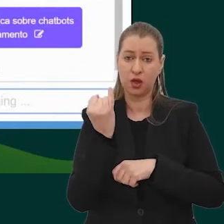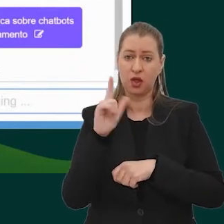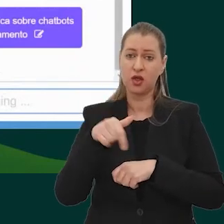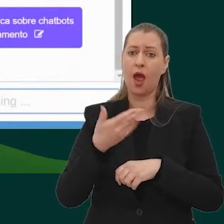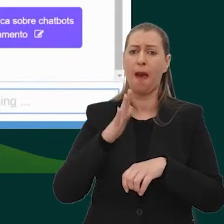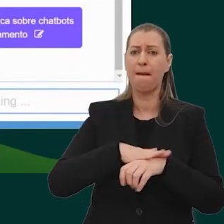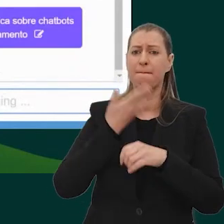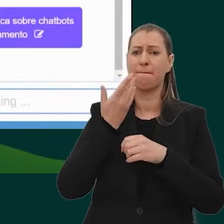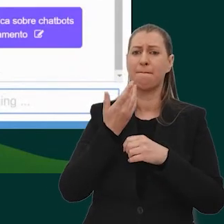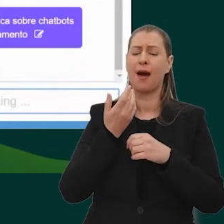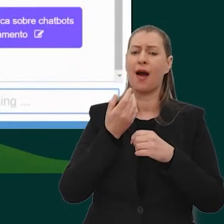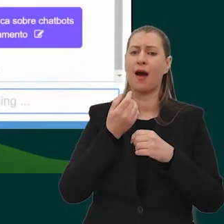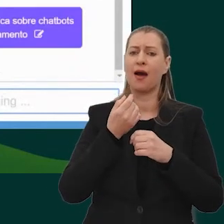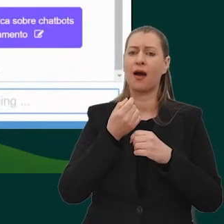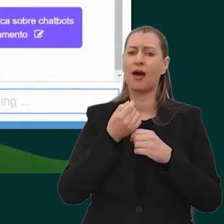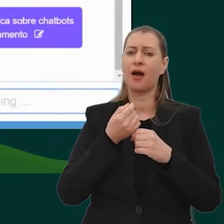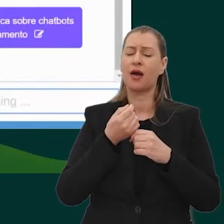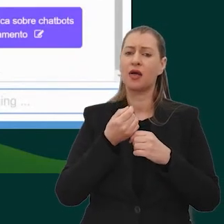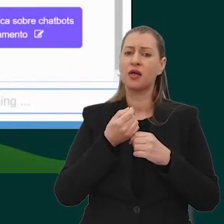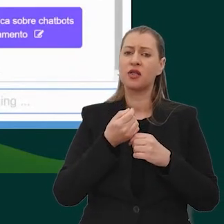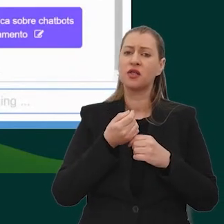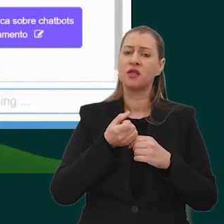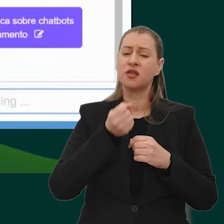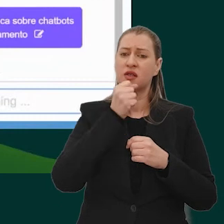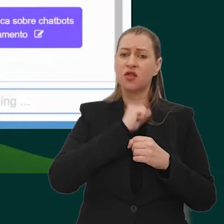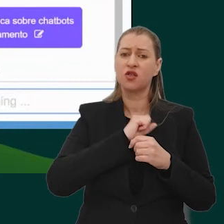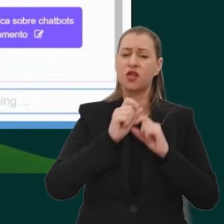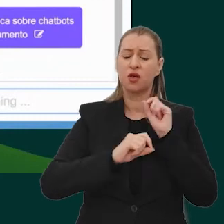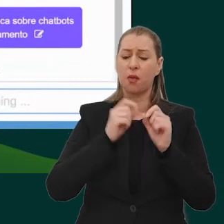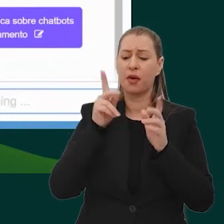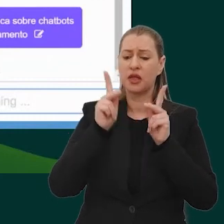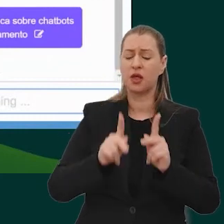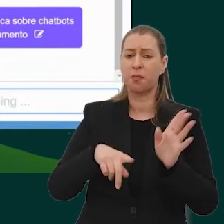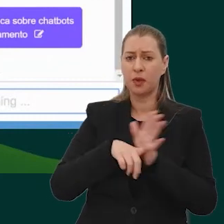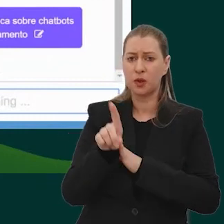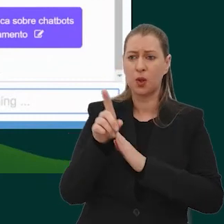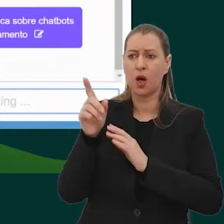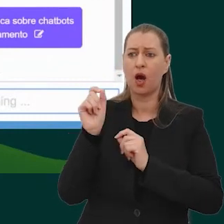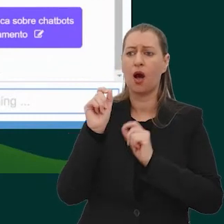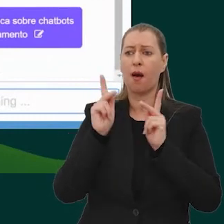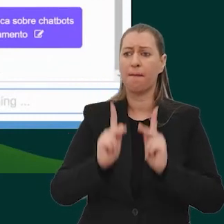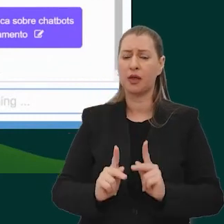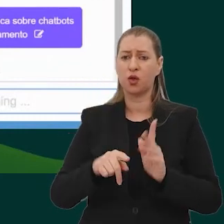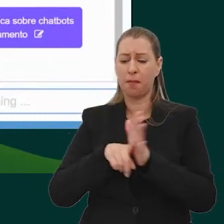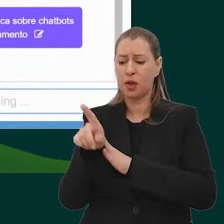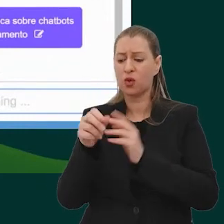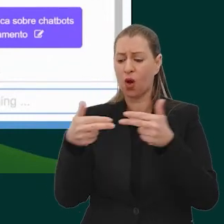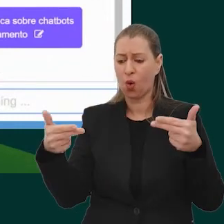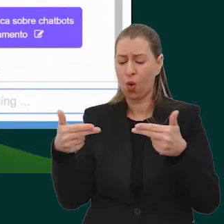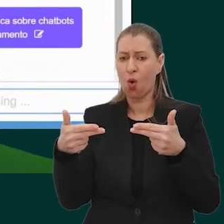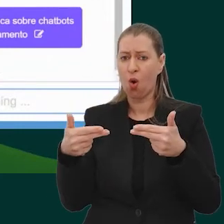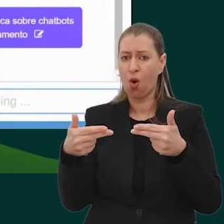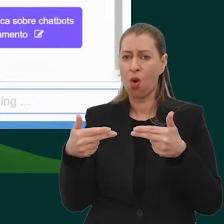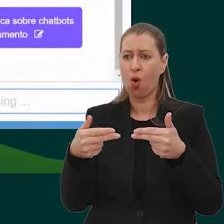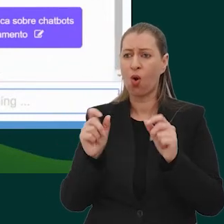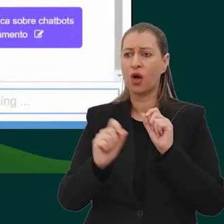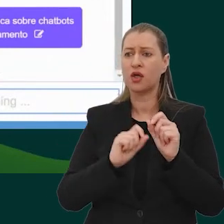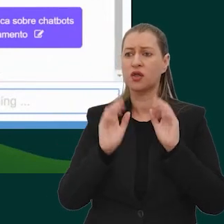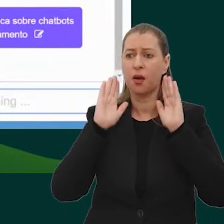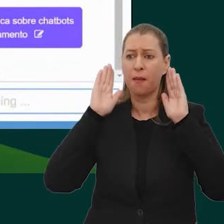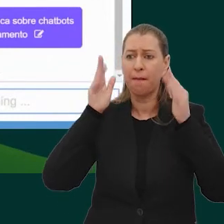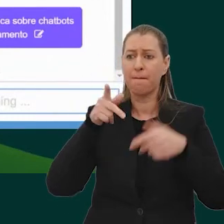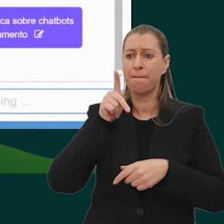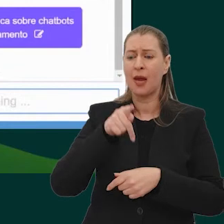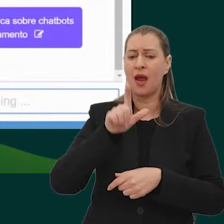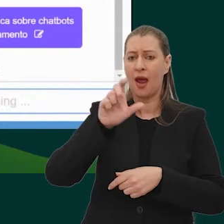mais retrocesso, né? Então, ele vai buscar, a pessoa perguntou alguma coisa específica sobre PLN. E daí